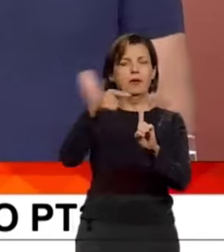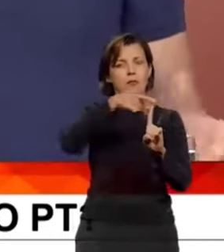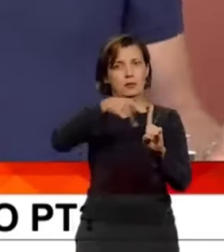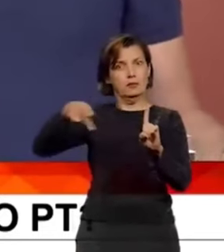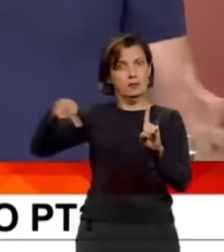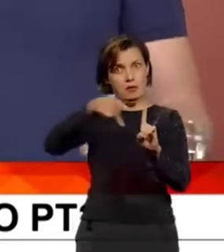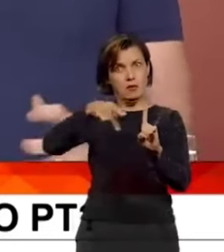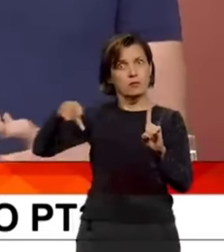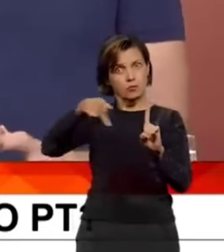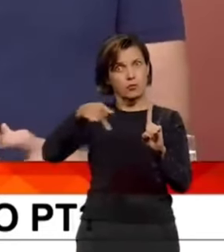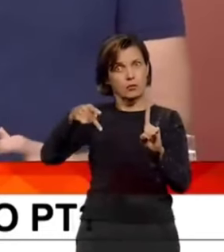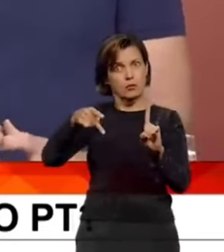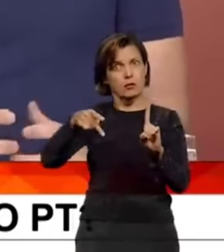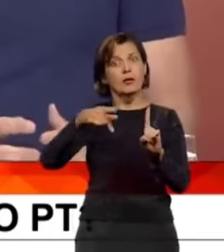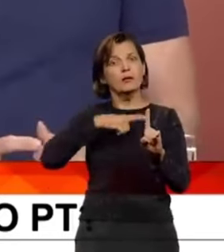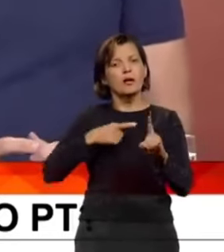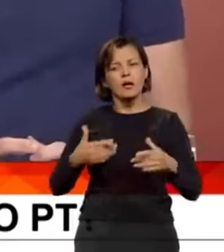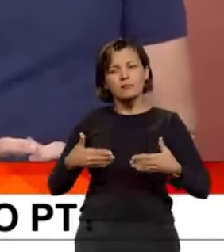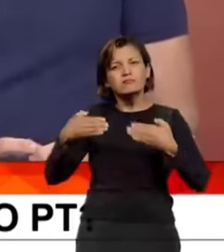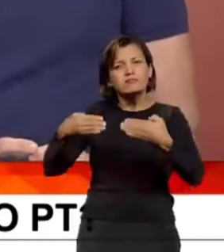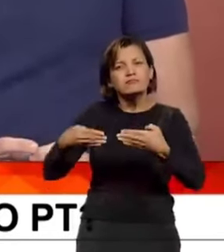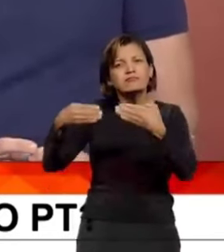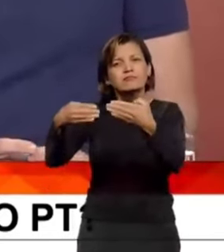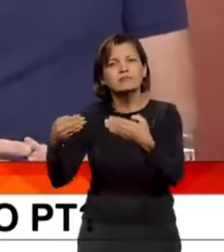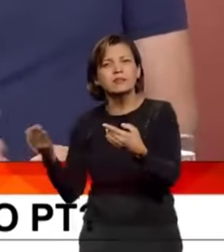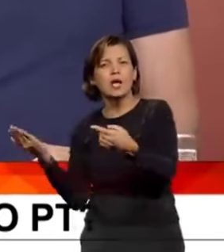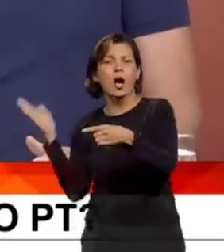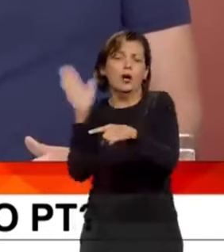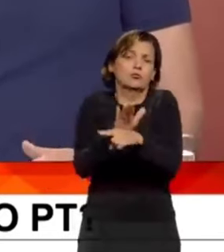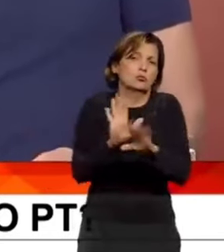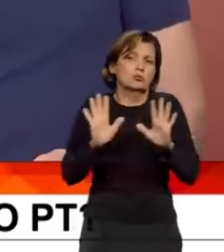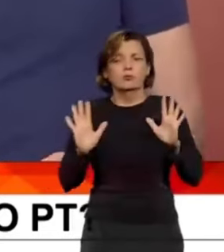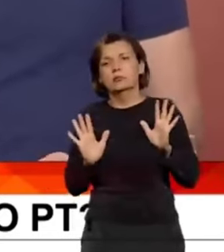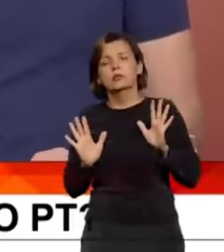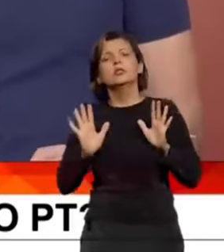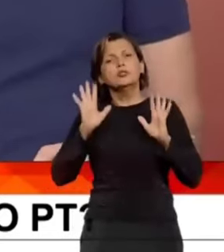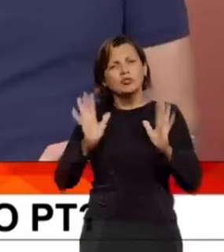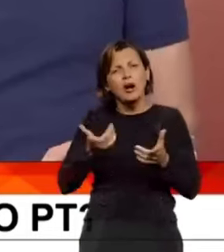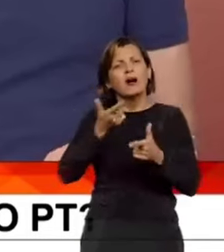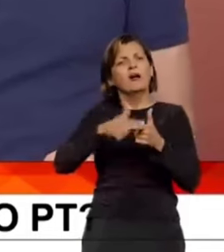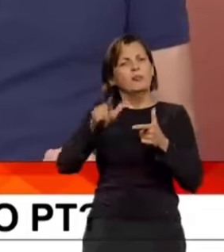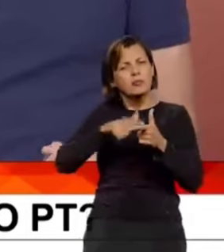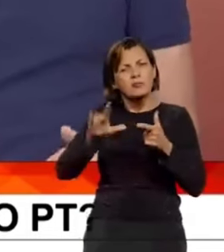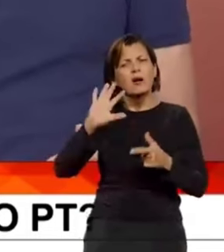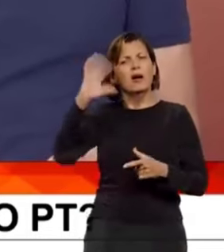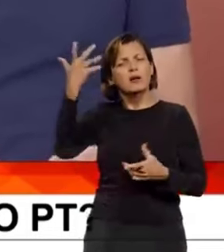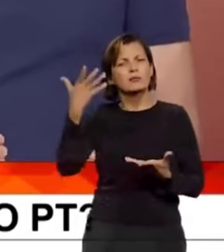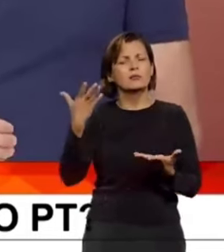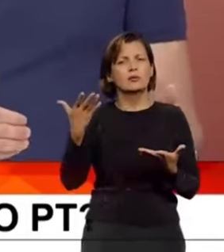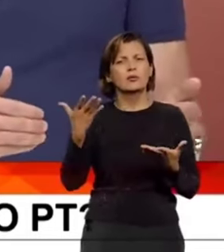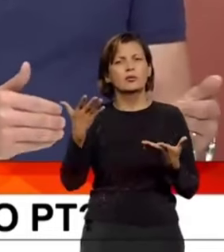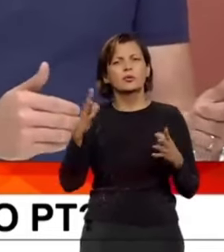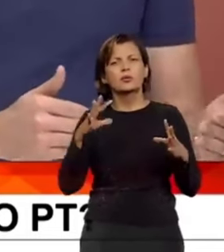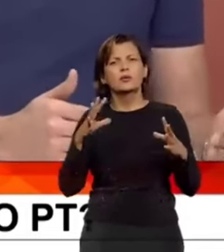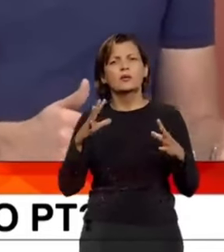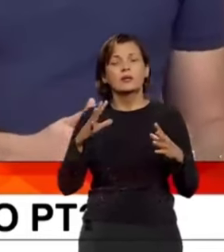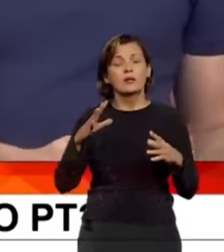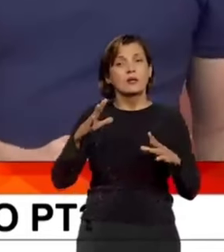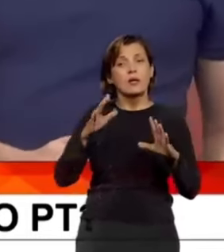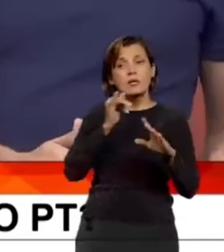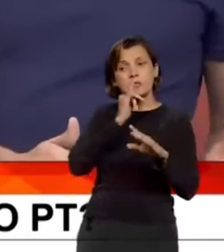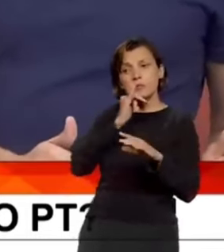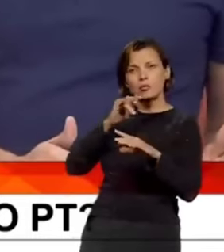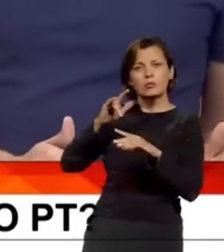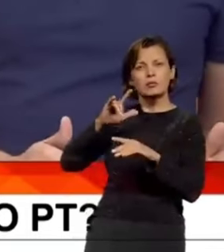né vingar junto um sistema todos contra o bolsonaro e eu falo para você é presidente que é